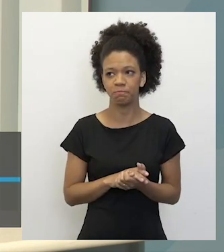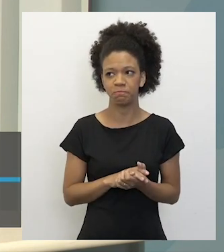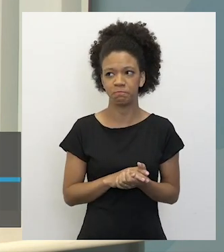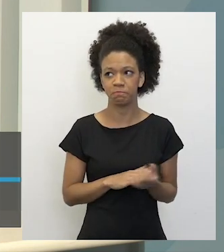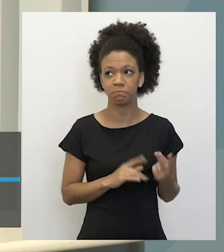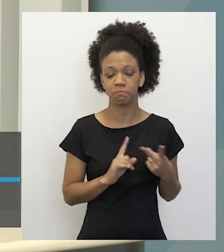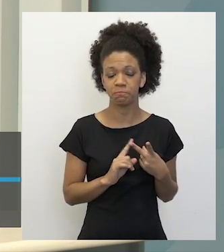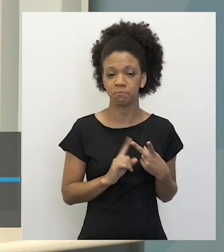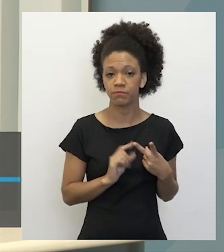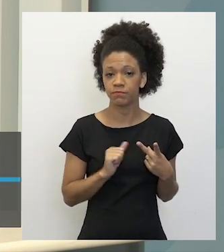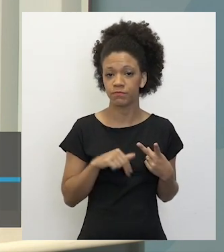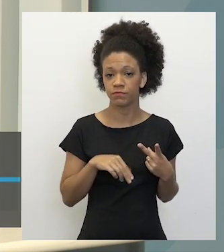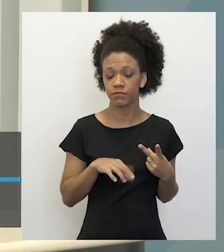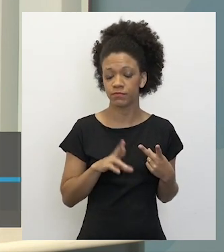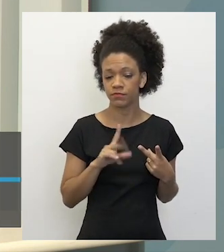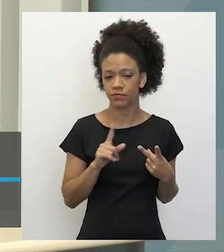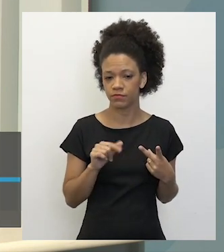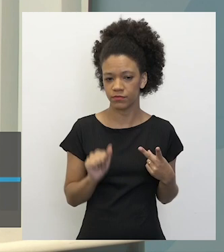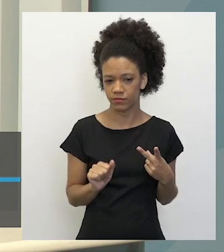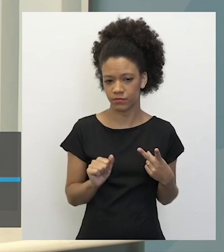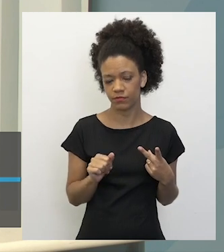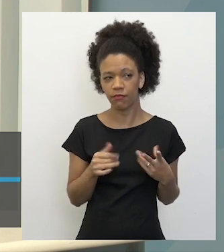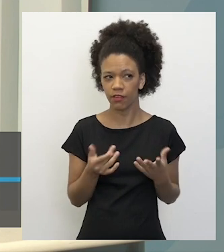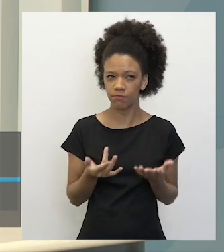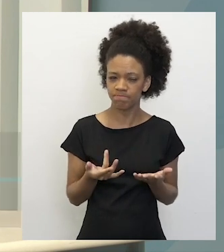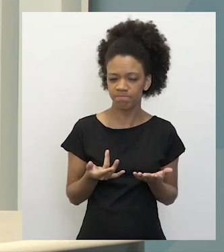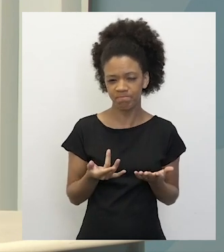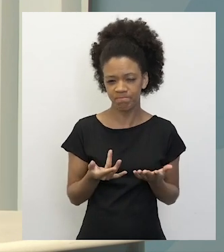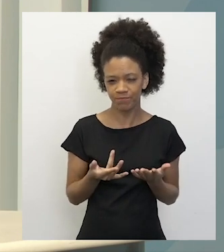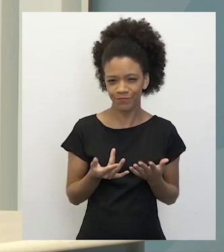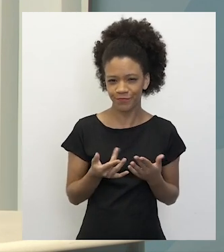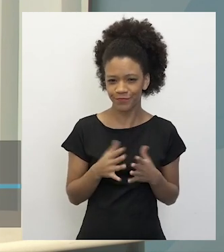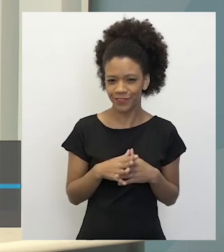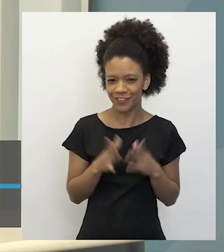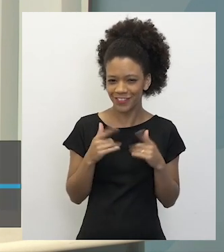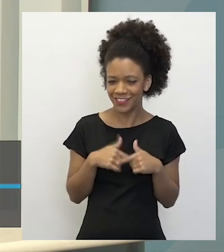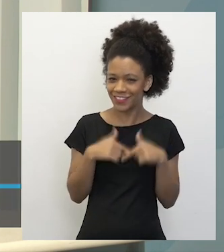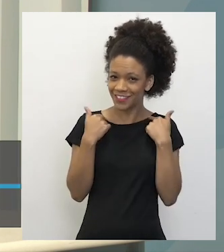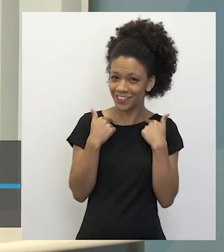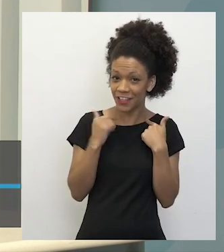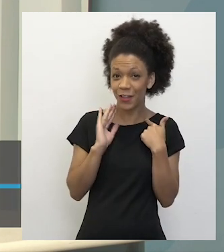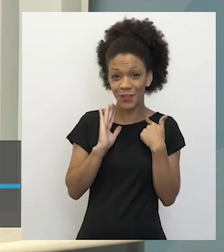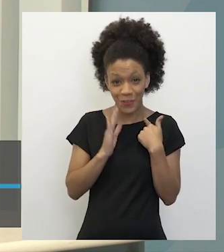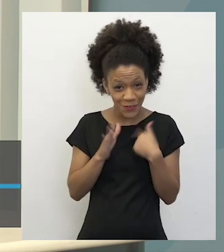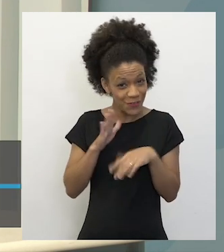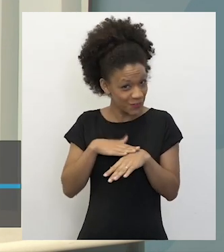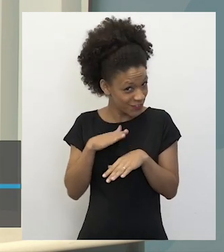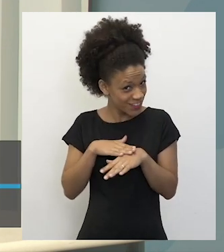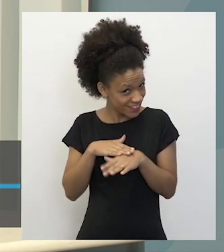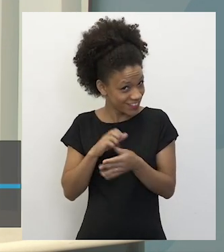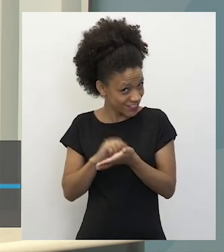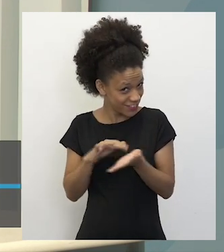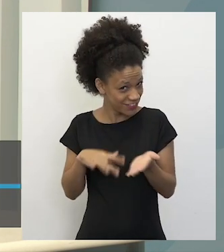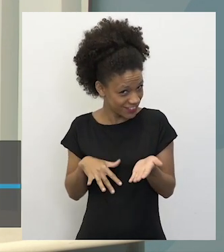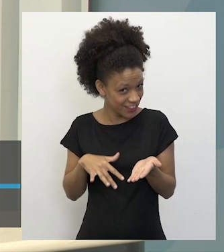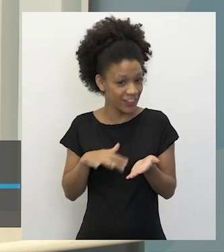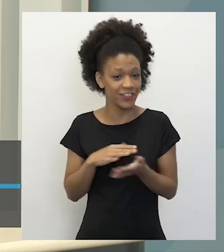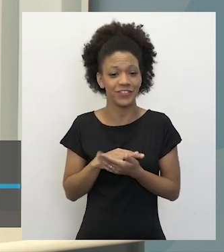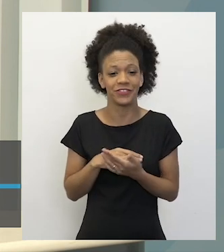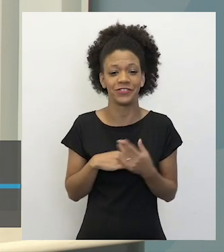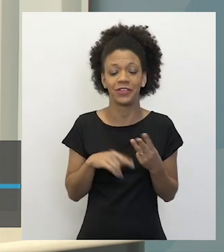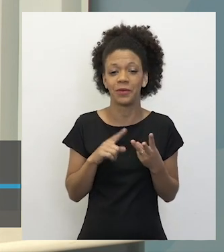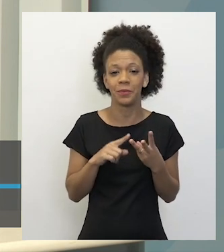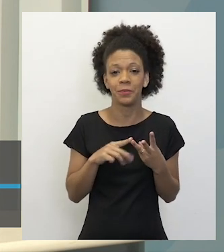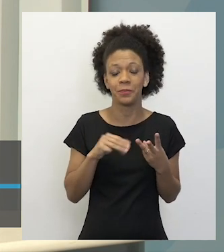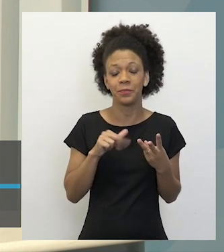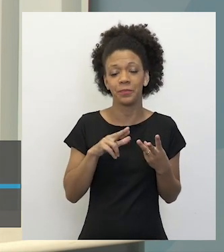a Andressa deu assim deu um sorriso e colocou, eu já fiz essa lição. A